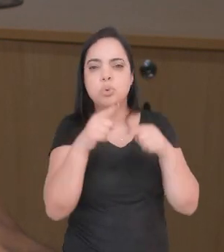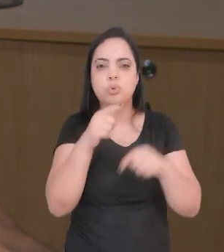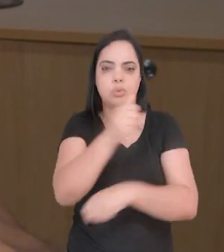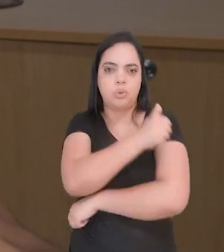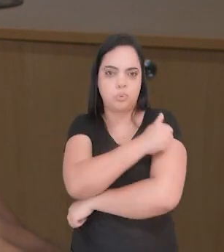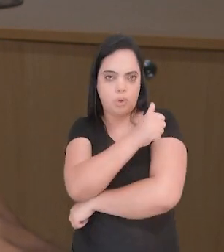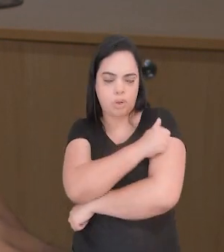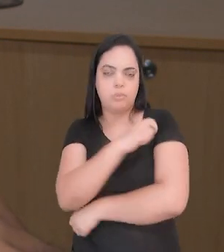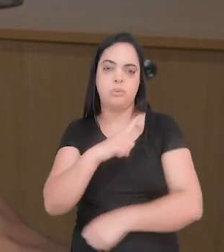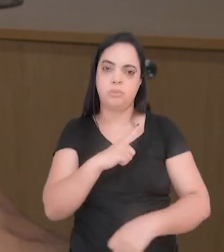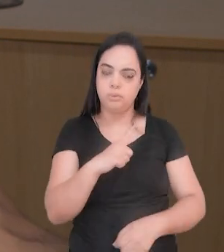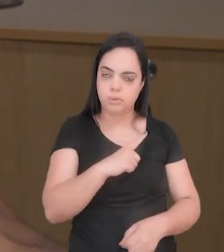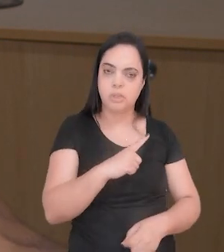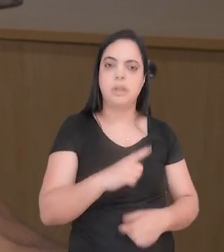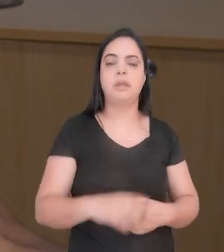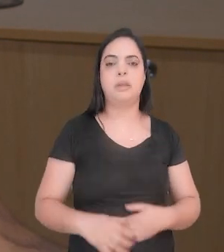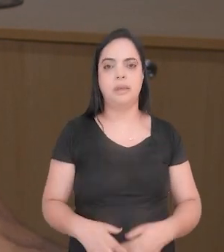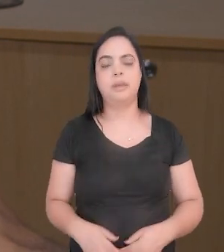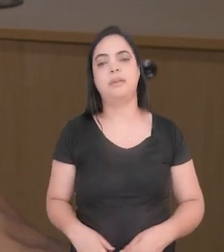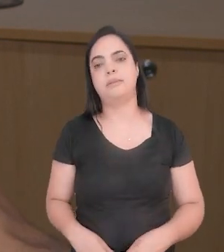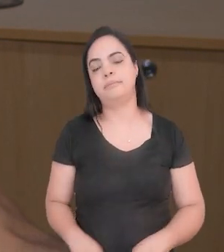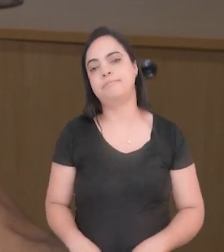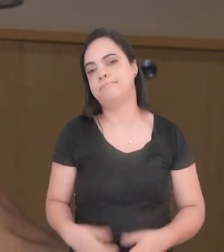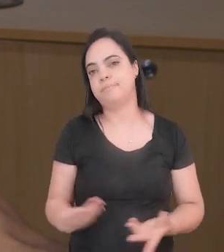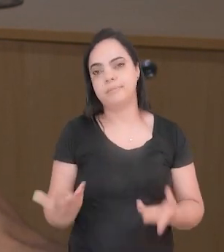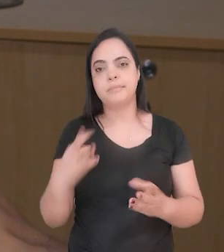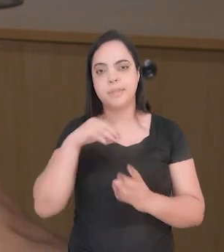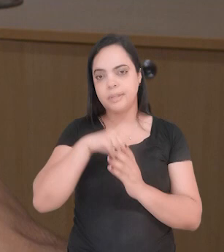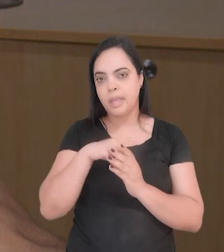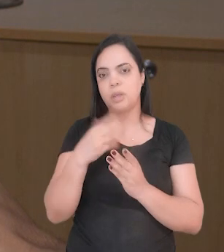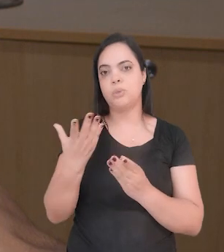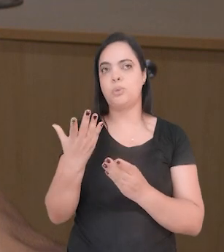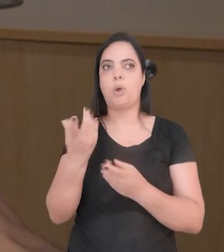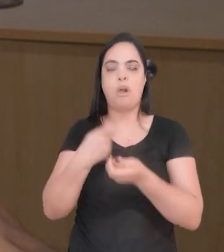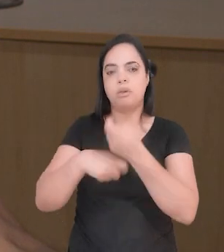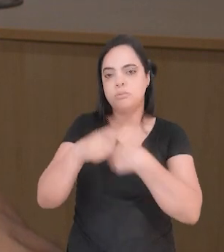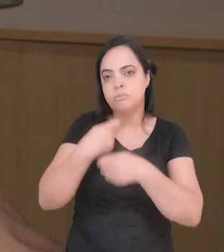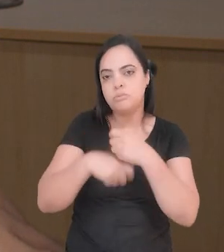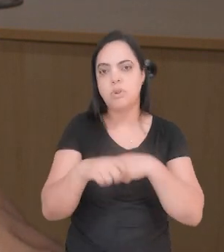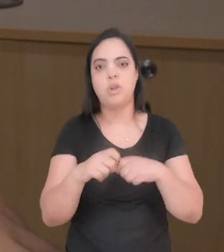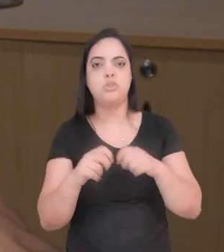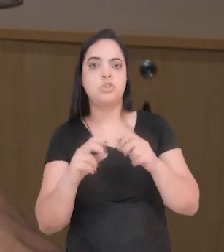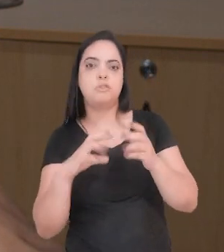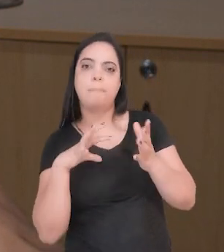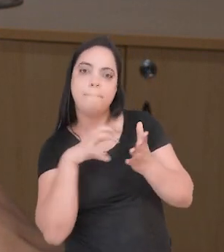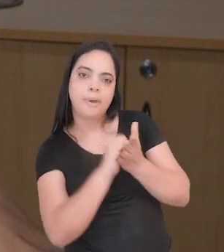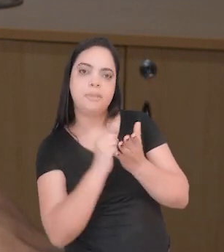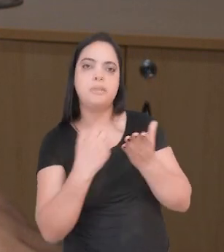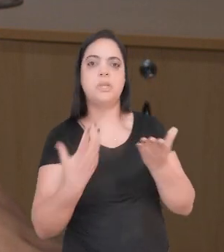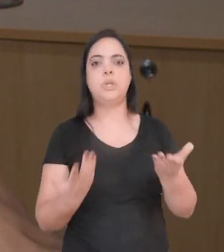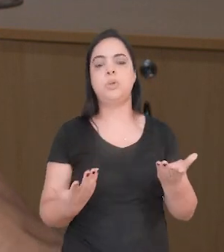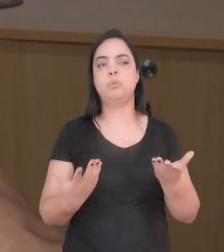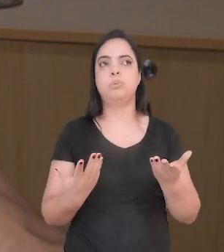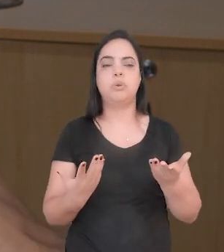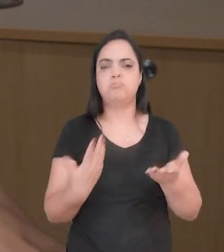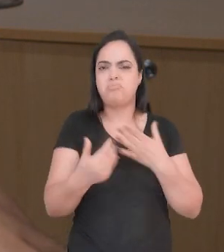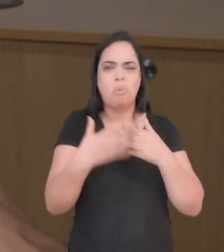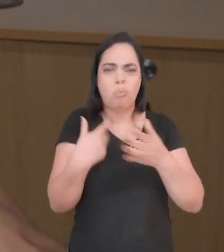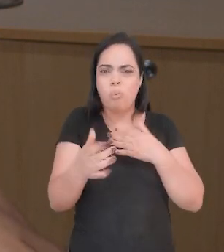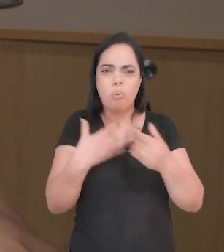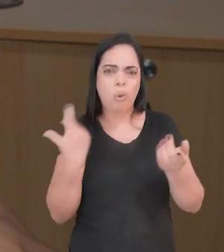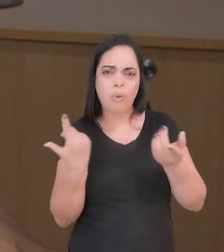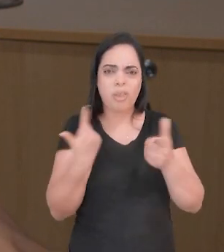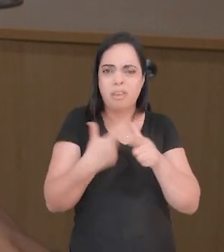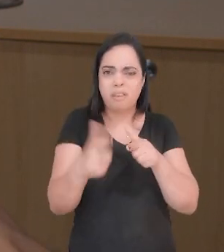tem durante a caminhada dele administrativamente falando sobre colação sobre matrícula